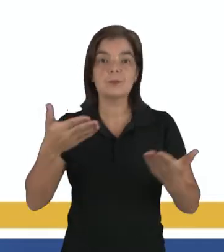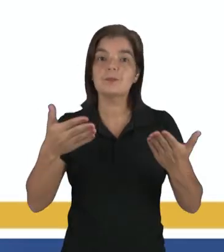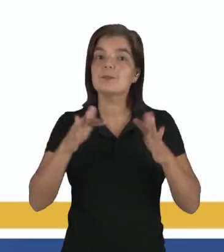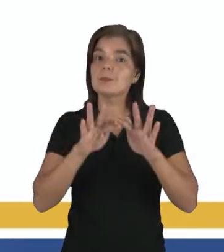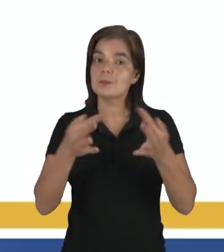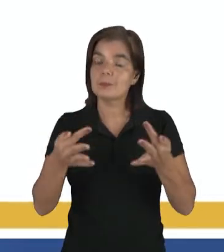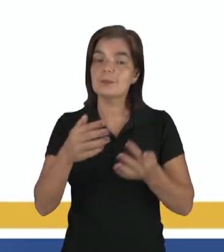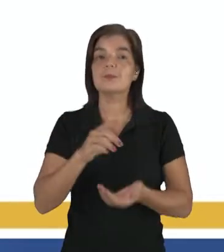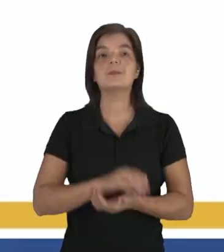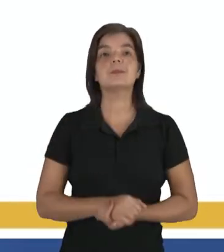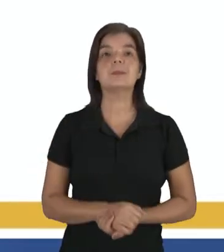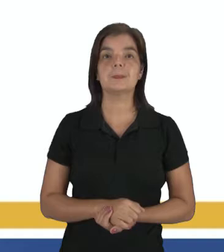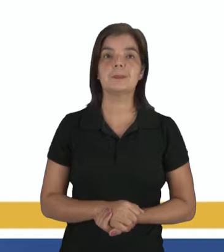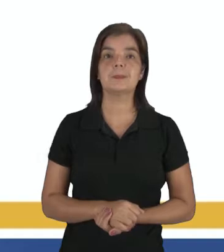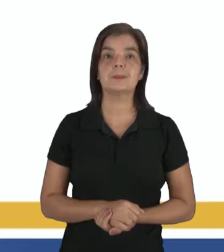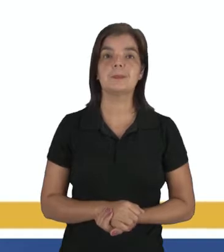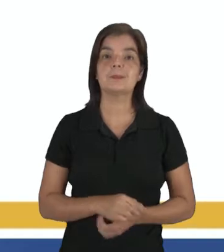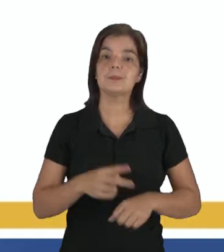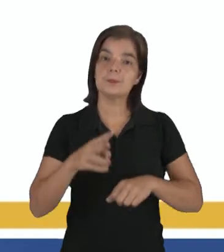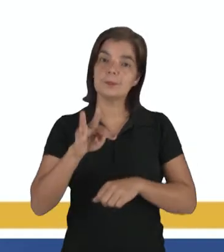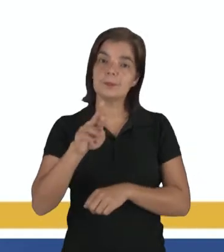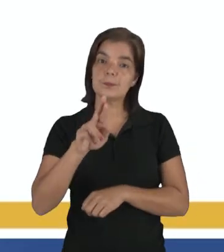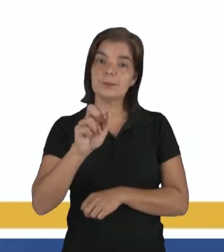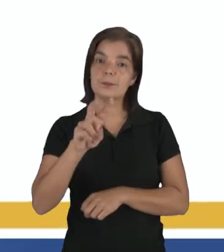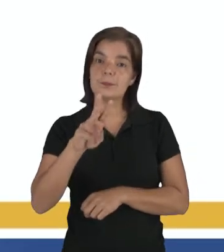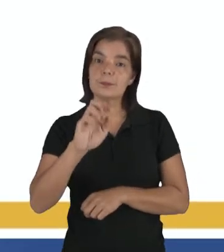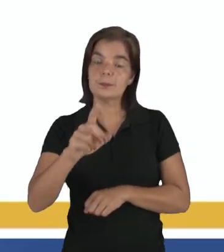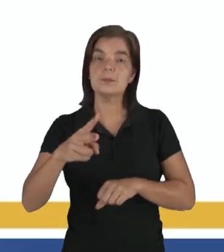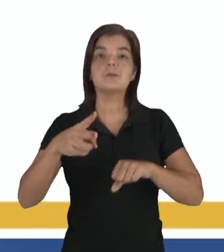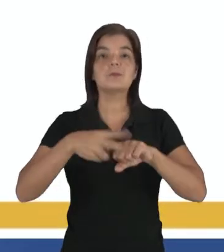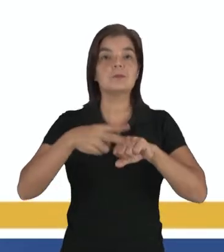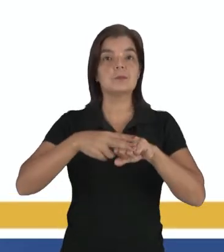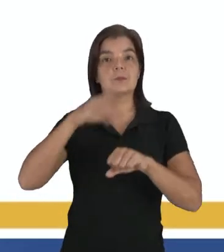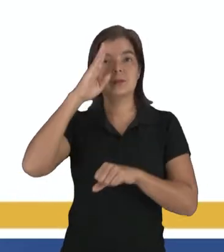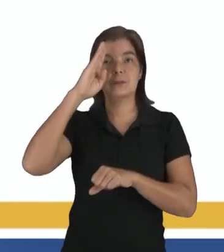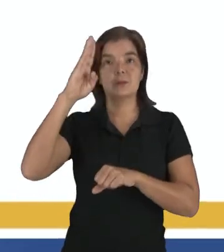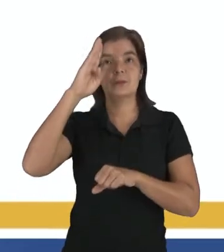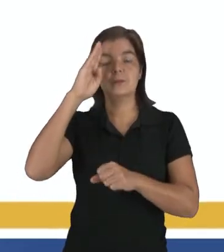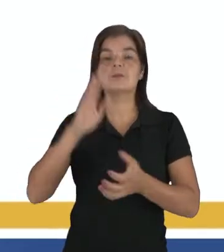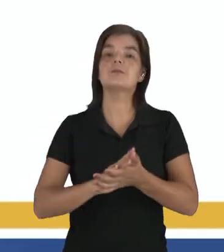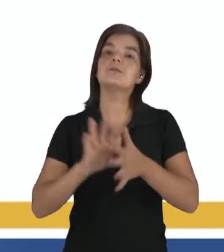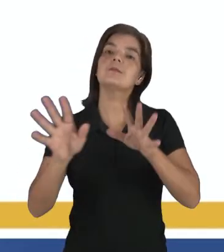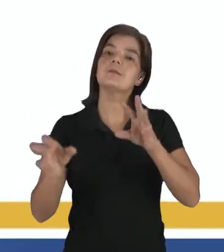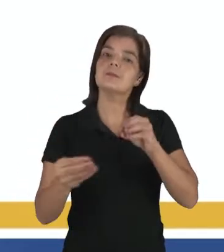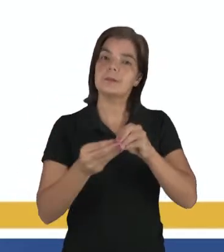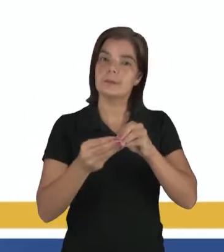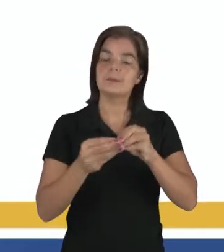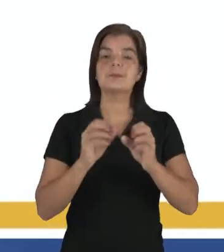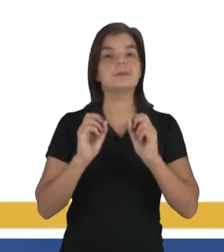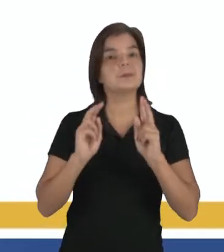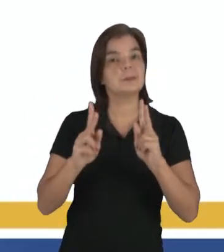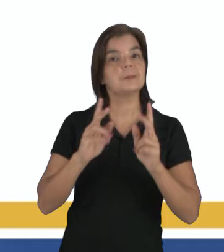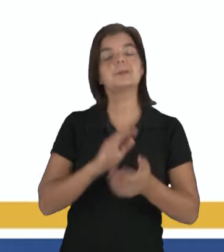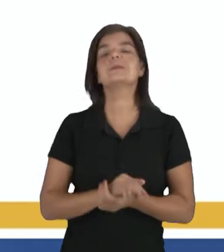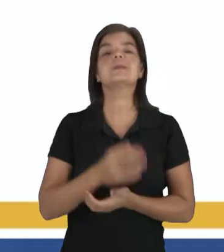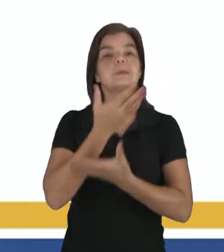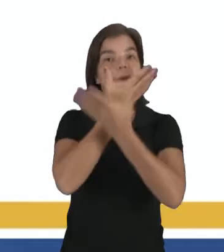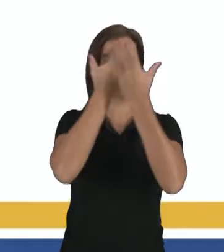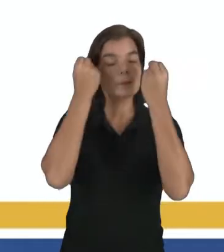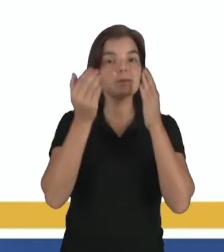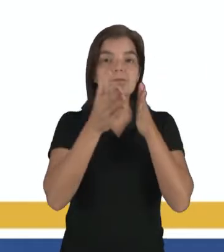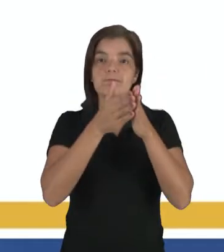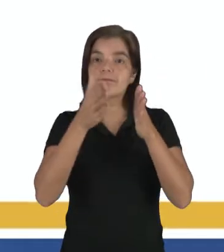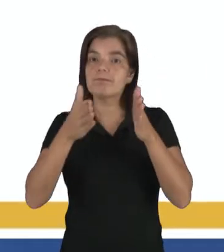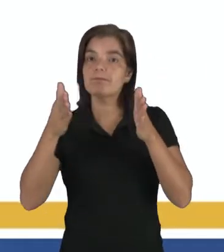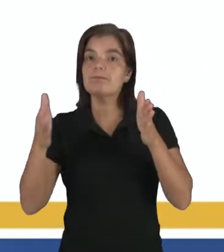imediato, travel é o nosso verbo principal e to Italy in December é o nosso complemento, ok? Não esqueça de seguir